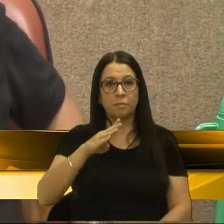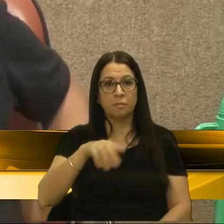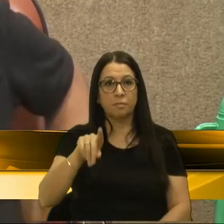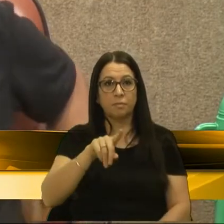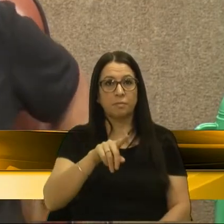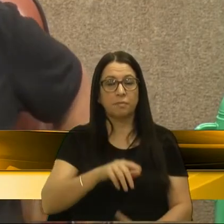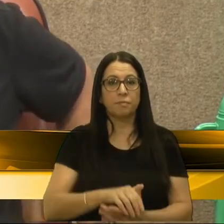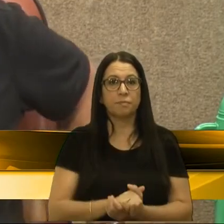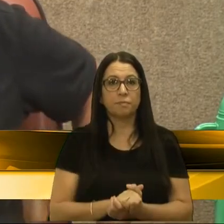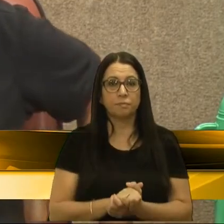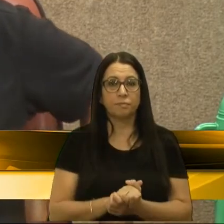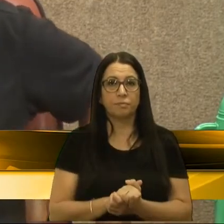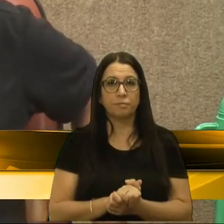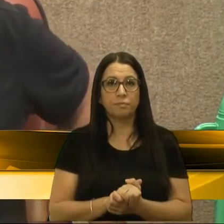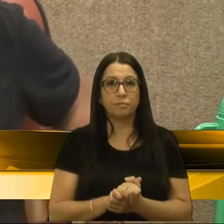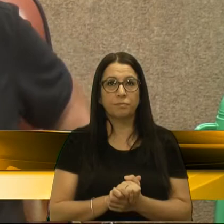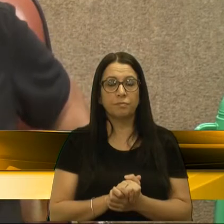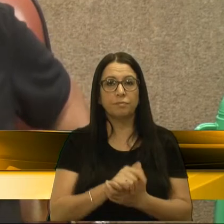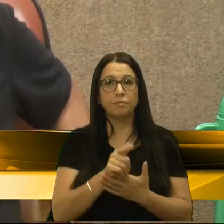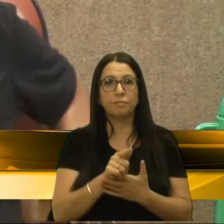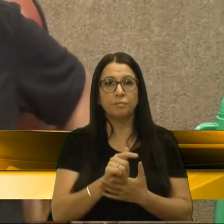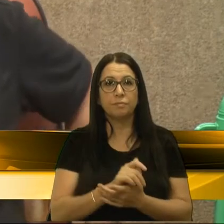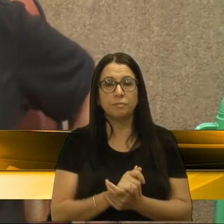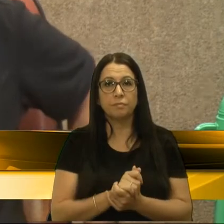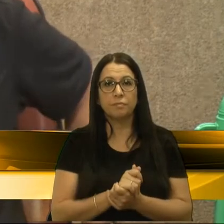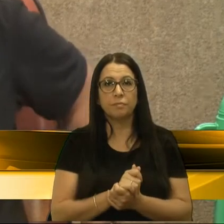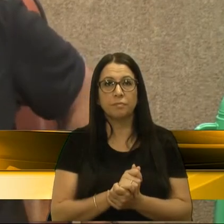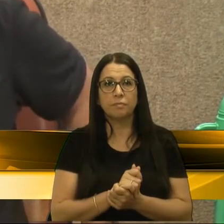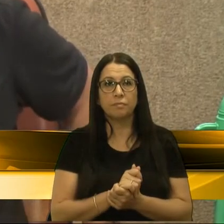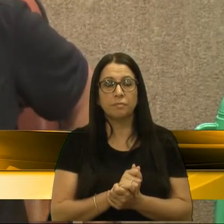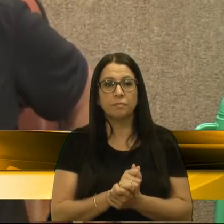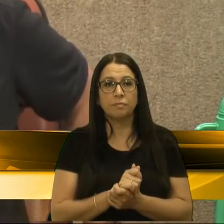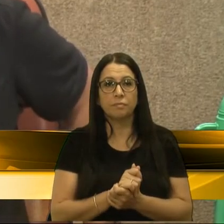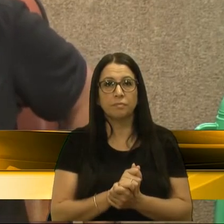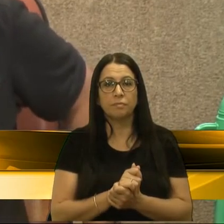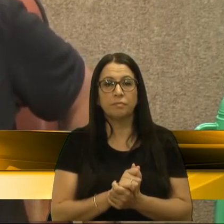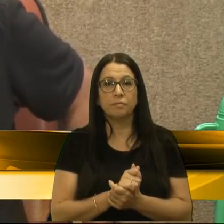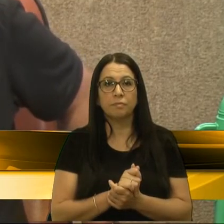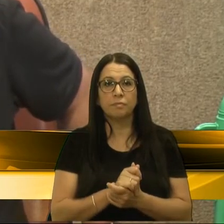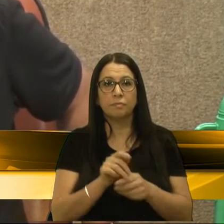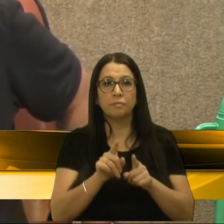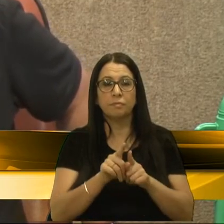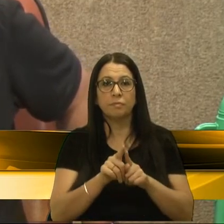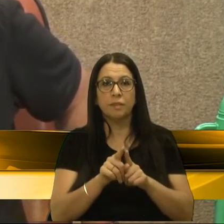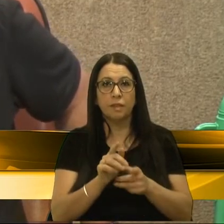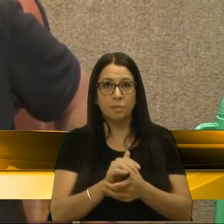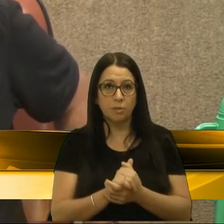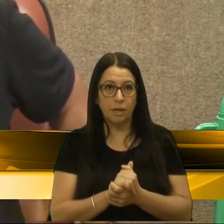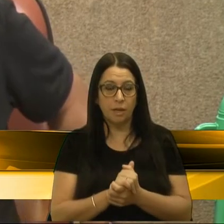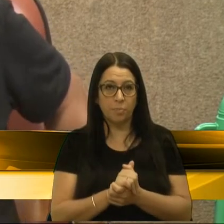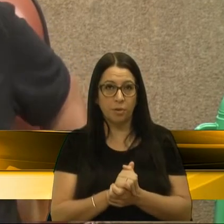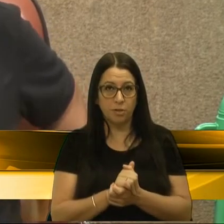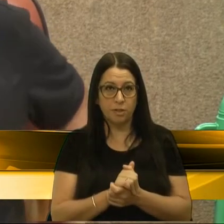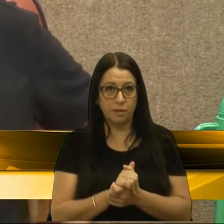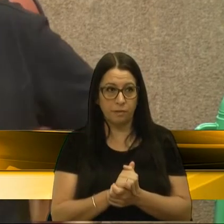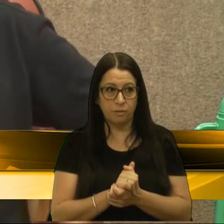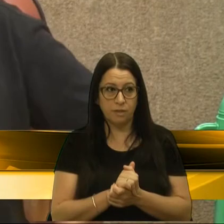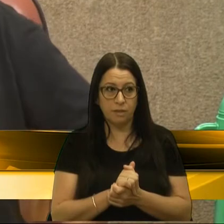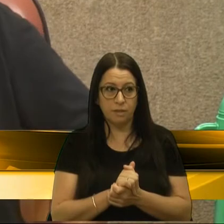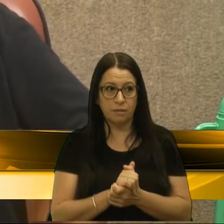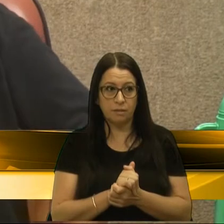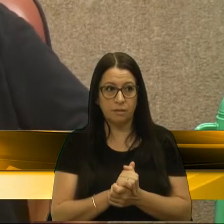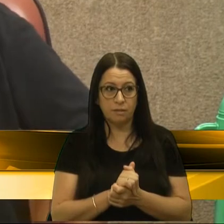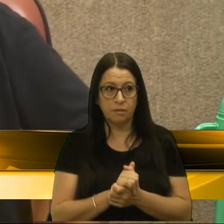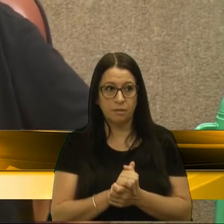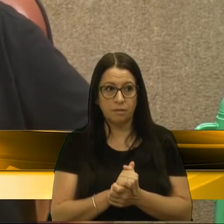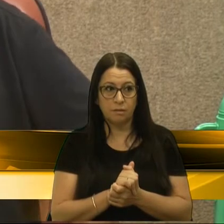vereador Felipe, da vereadora Gladys, Rosane foi, durante, acho que 22 anos, servidora da Câmara. Fez um